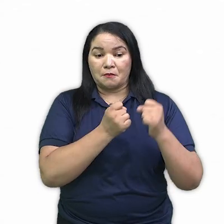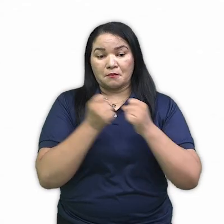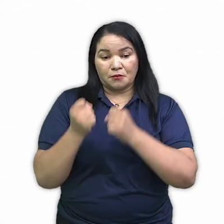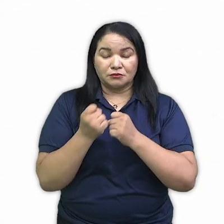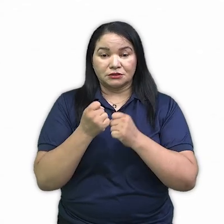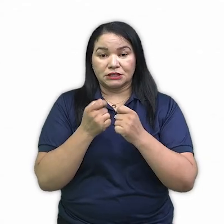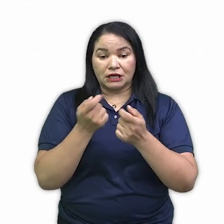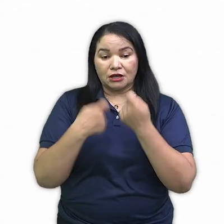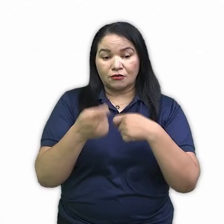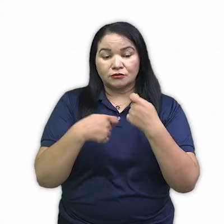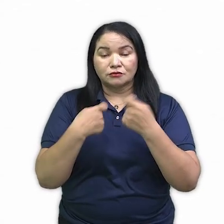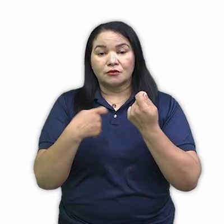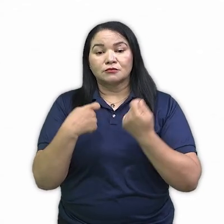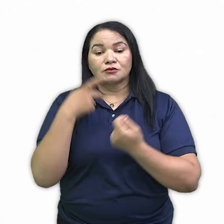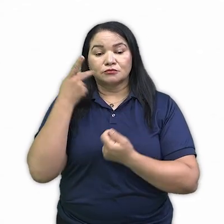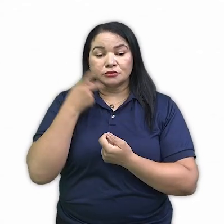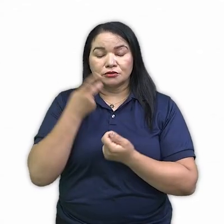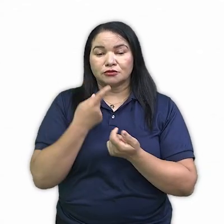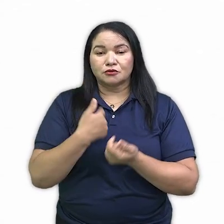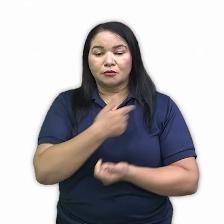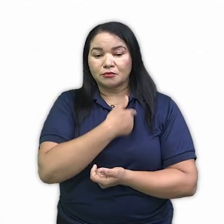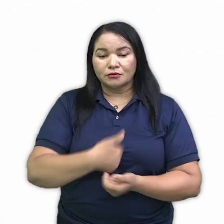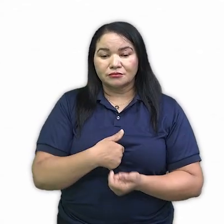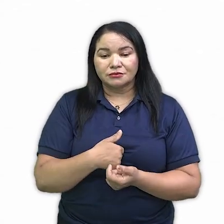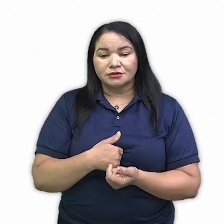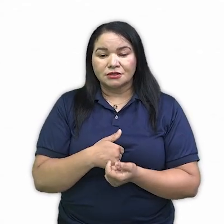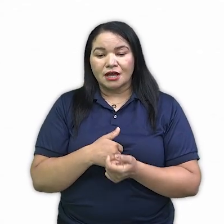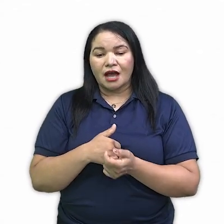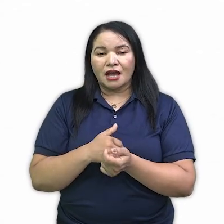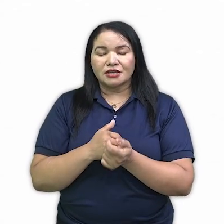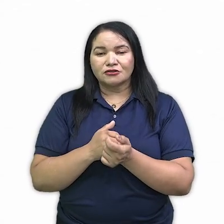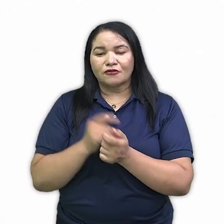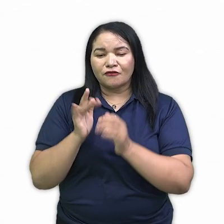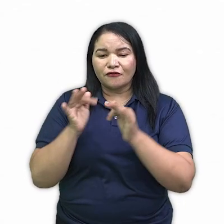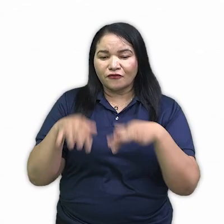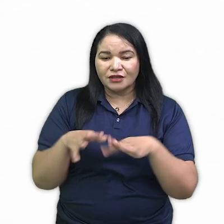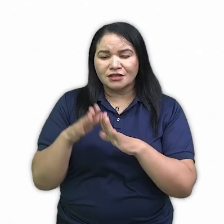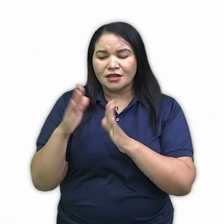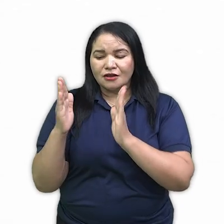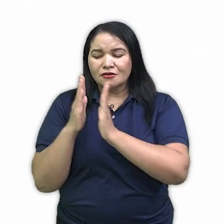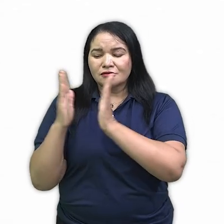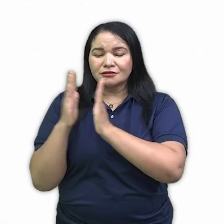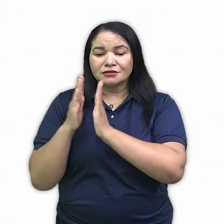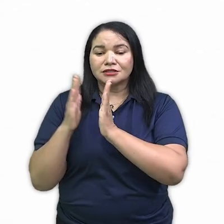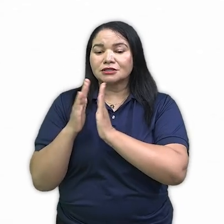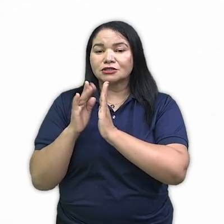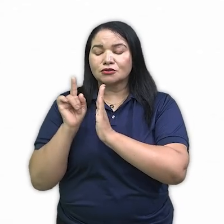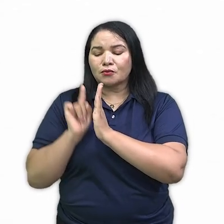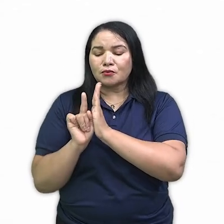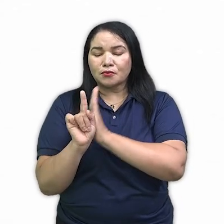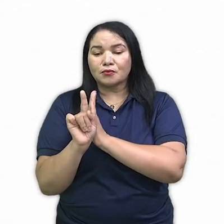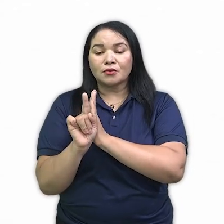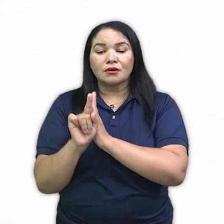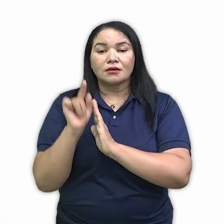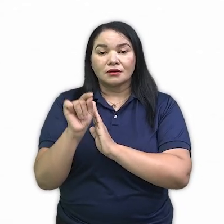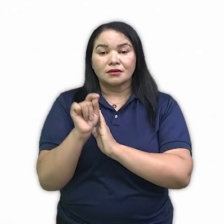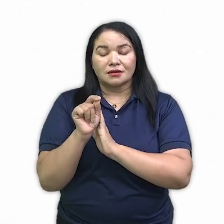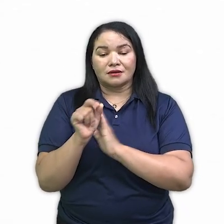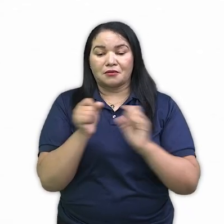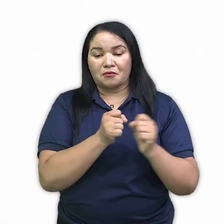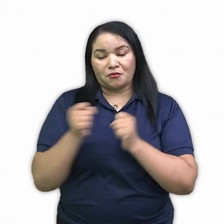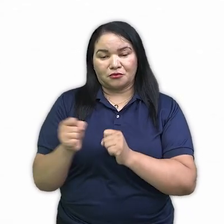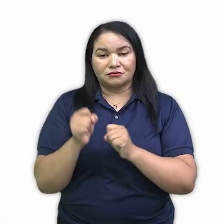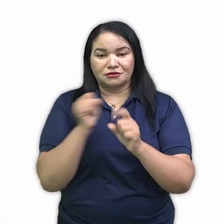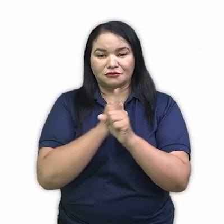poder econômico, do poder político, do poder público, e lá prensado, já quase sem respirar, o